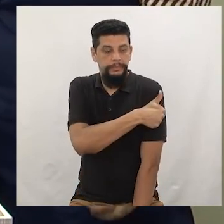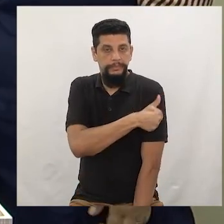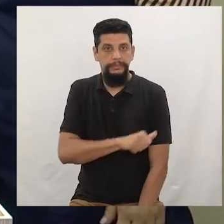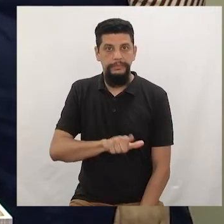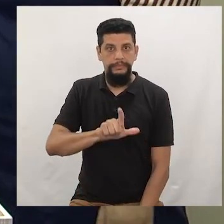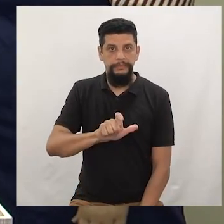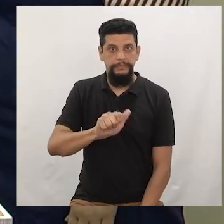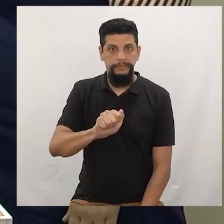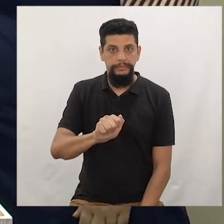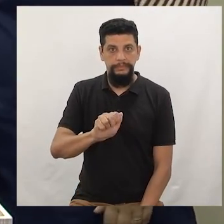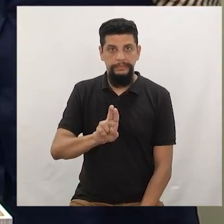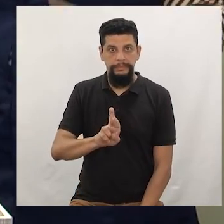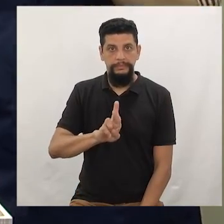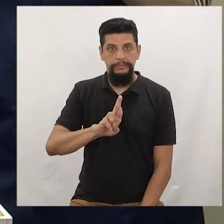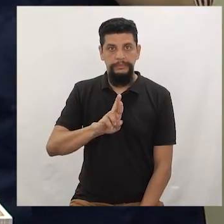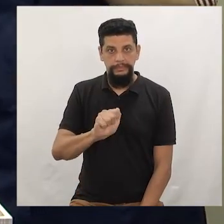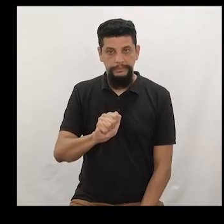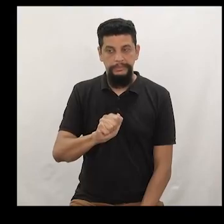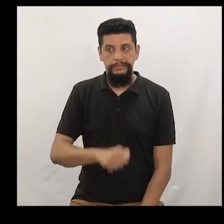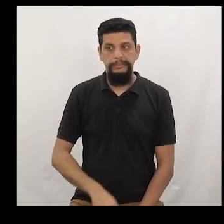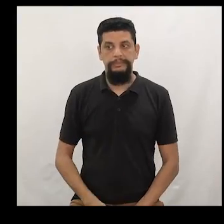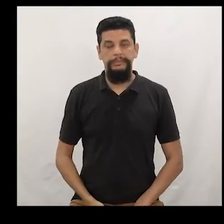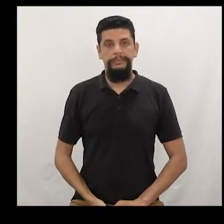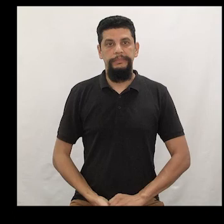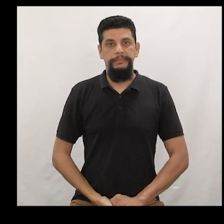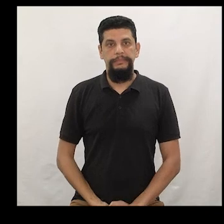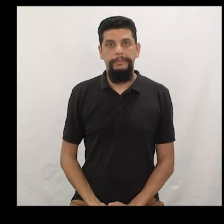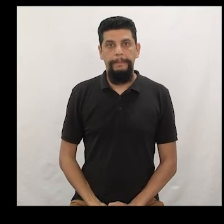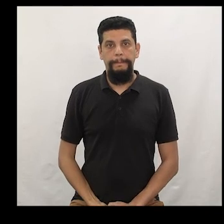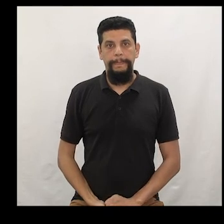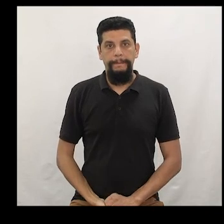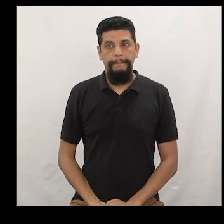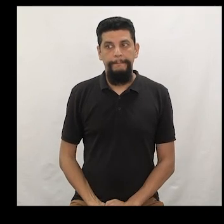com a Laura. Prestem atenção.